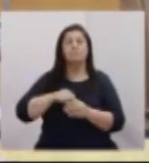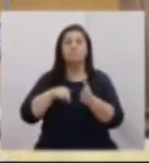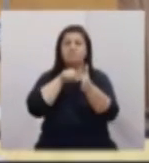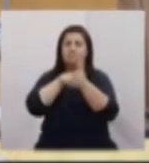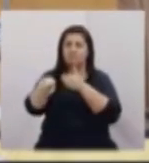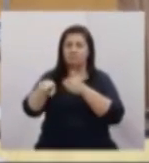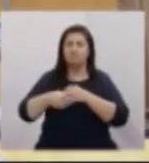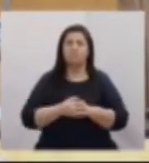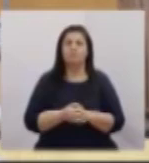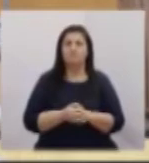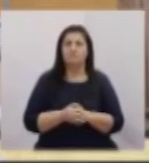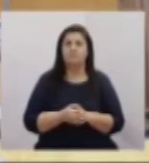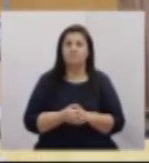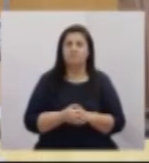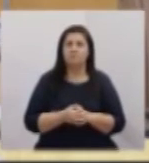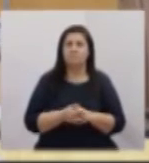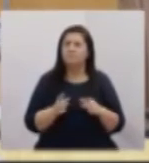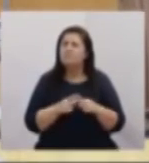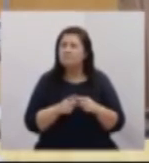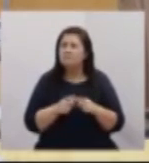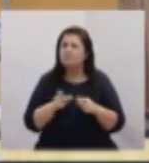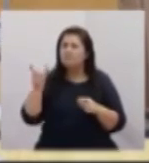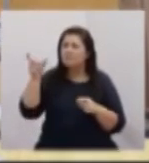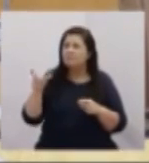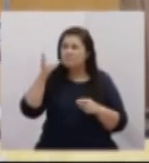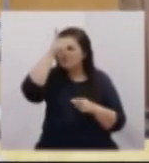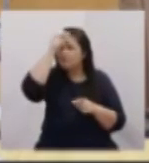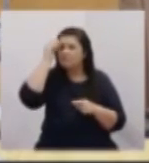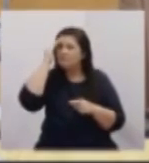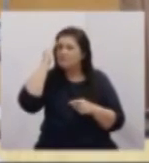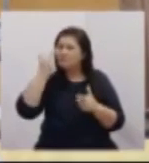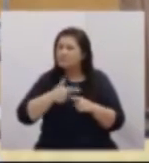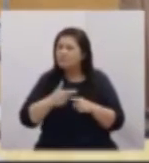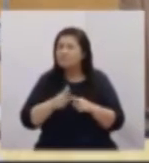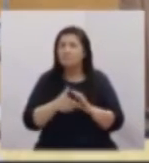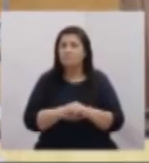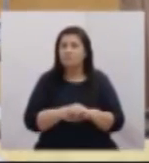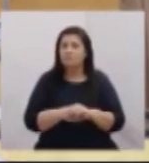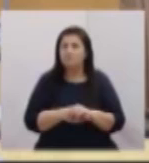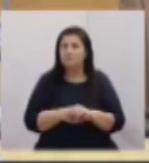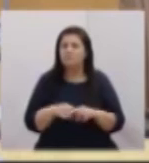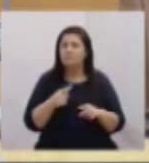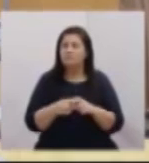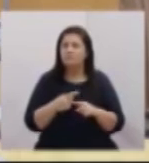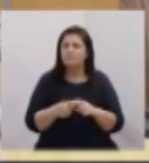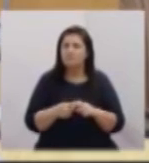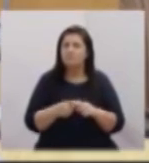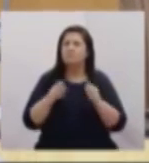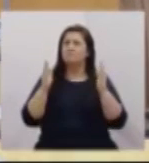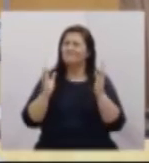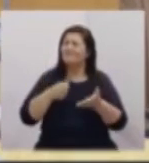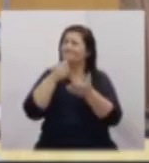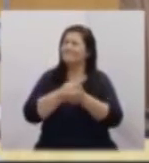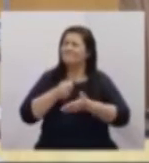pedido de informações. O prefeito municipal tem conhecimento desse problema, sendo ele uma demanda que esse vereador vem cobrando